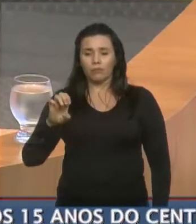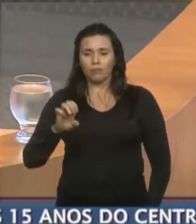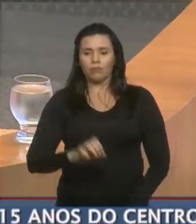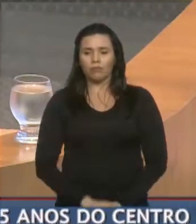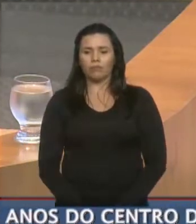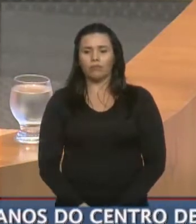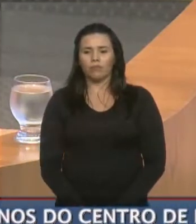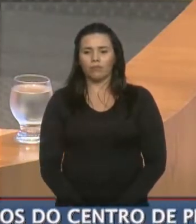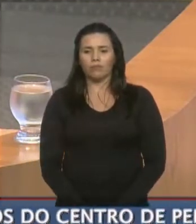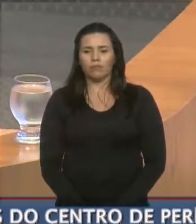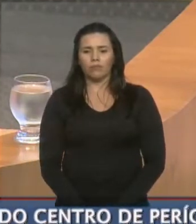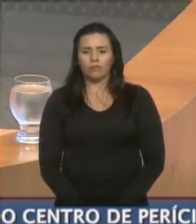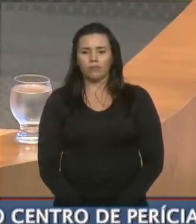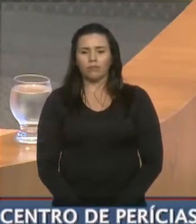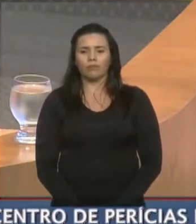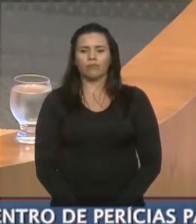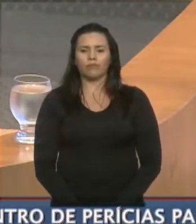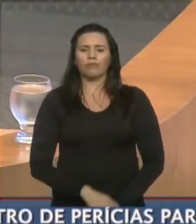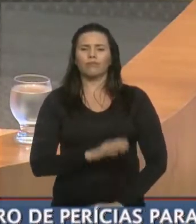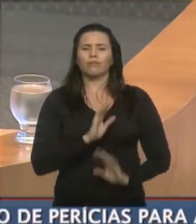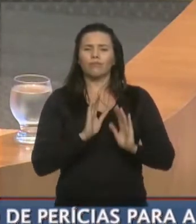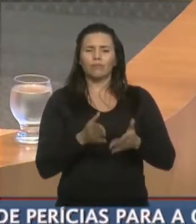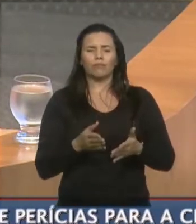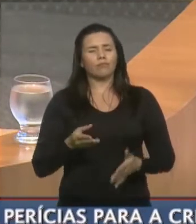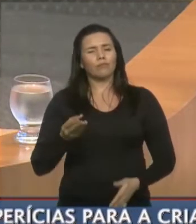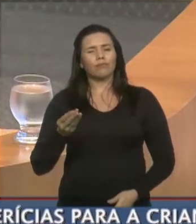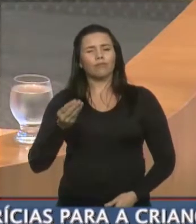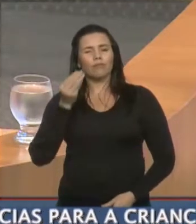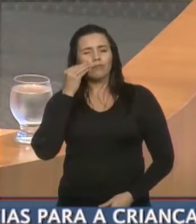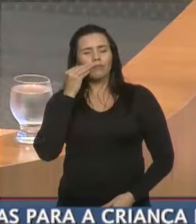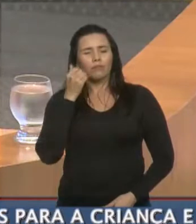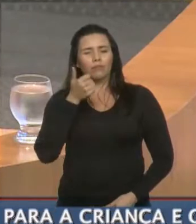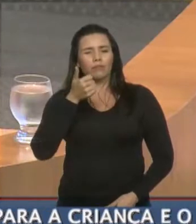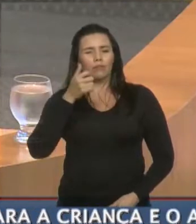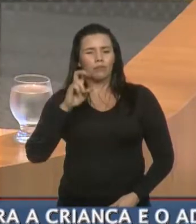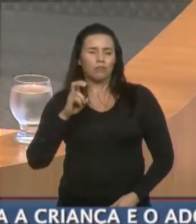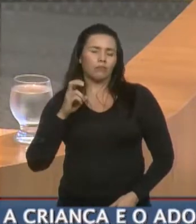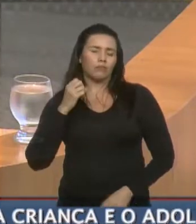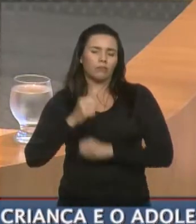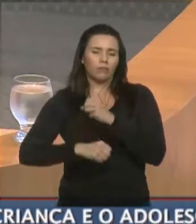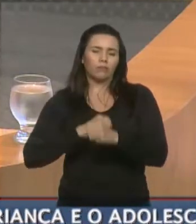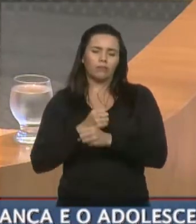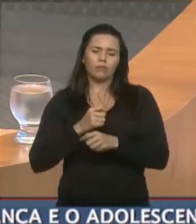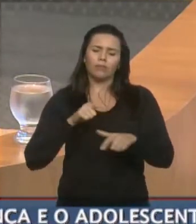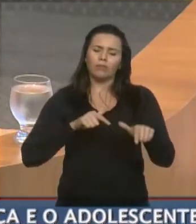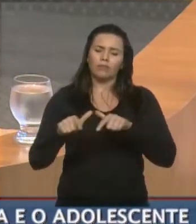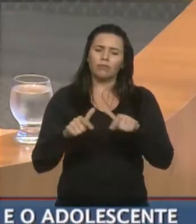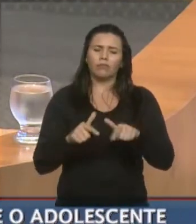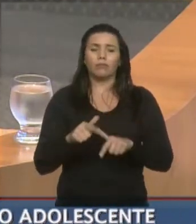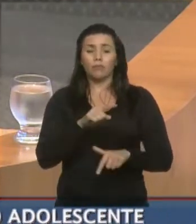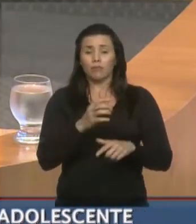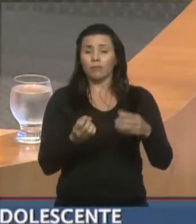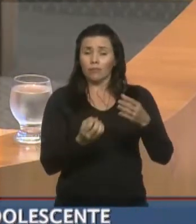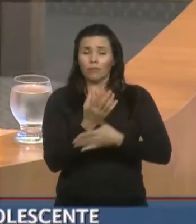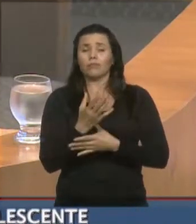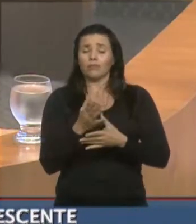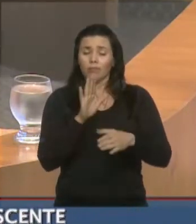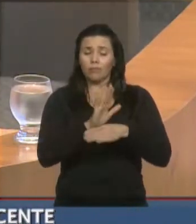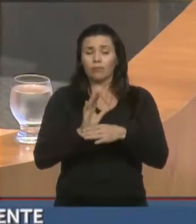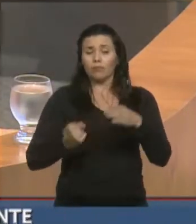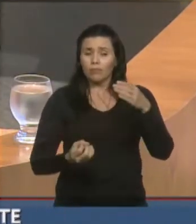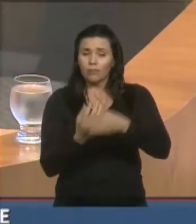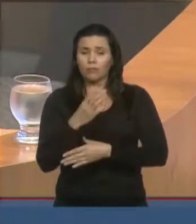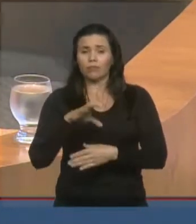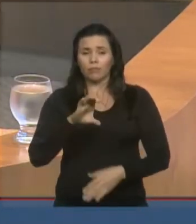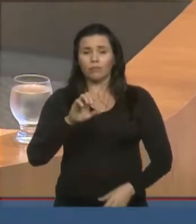remanescente há 15 anos na casa, que eu tive a honra de me aproximar nessas últimas 3 semanas,